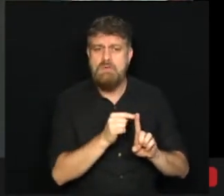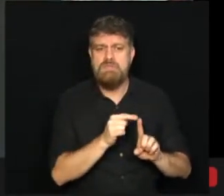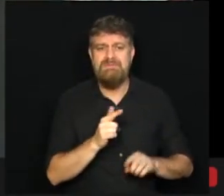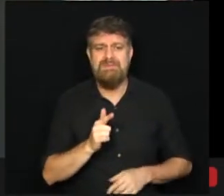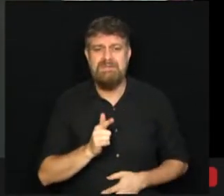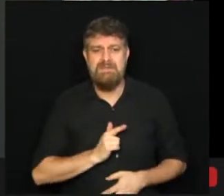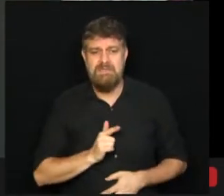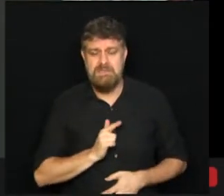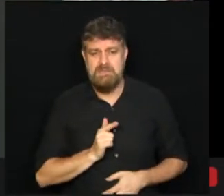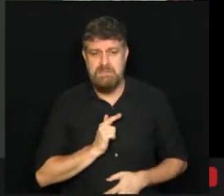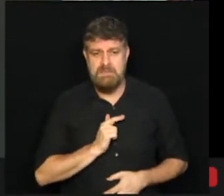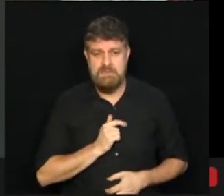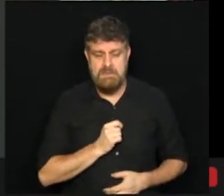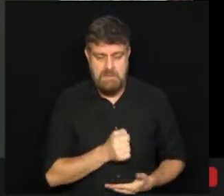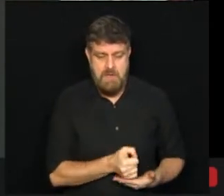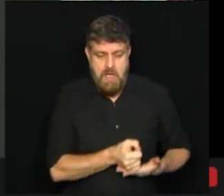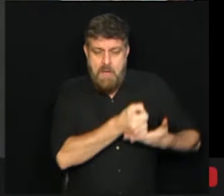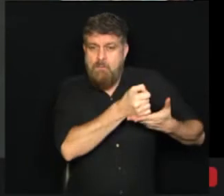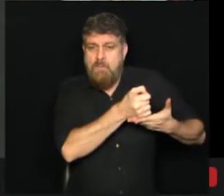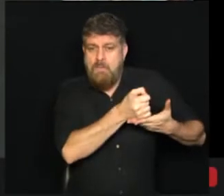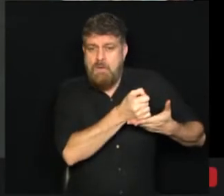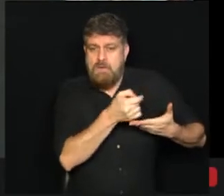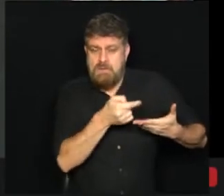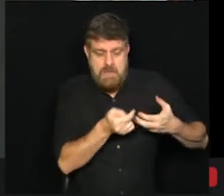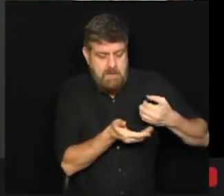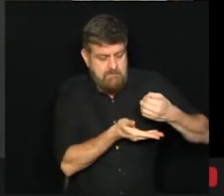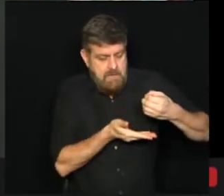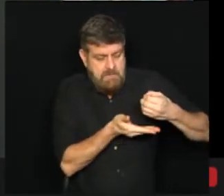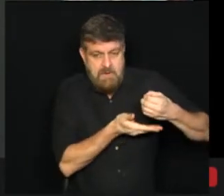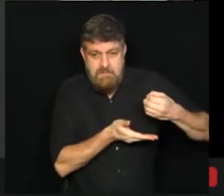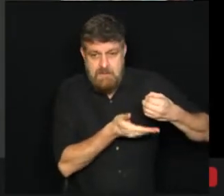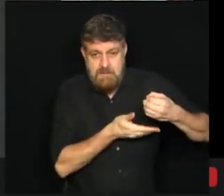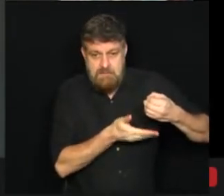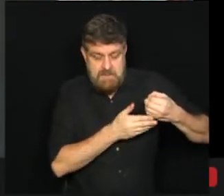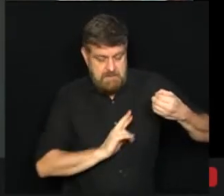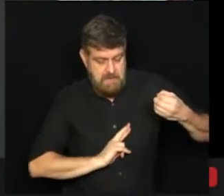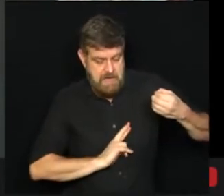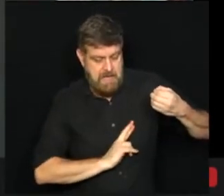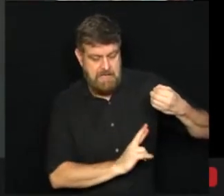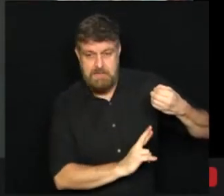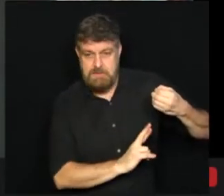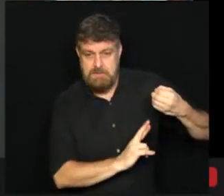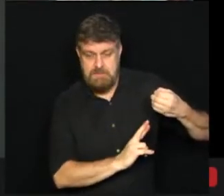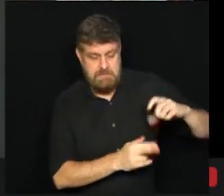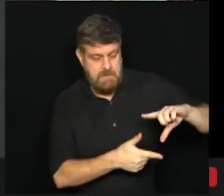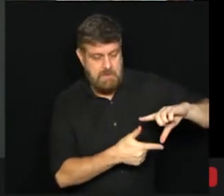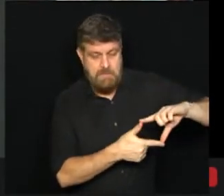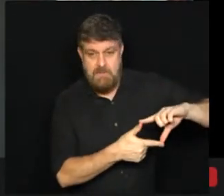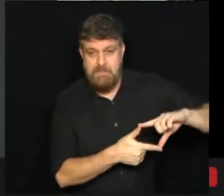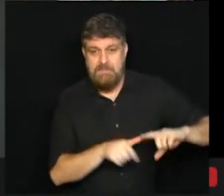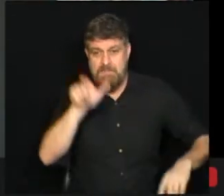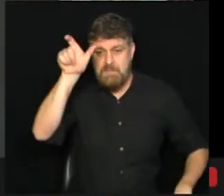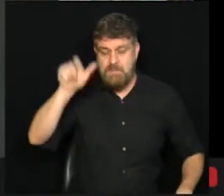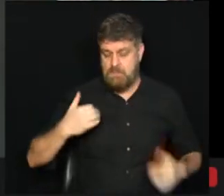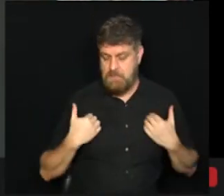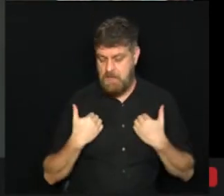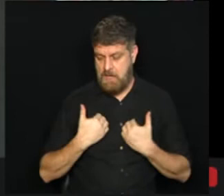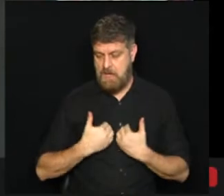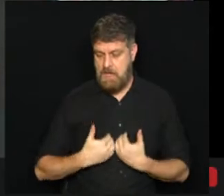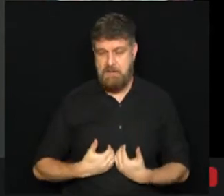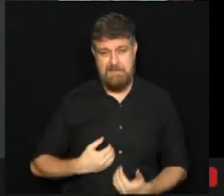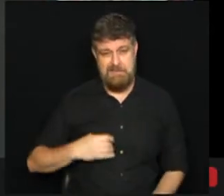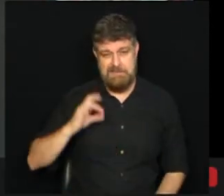sua sustentação em fundamentalismo religioso, mas que tem na ministra Damares Alves a